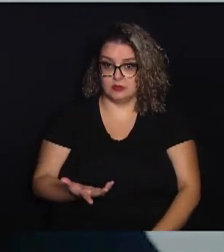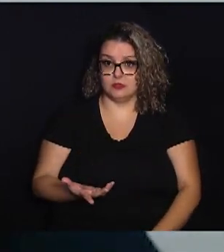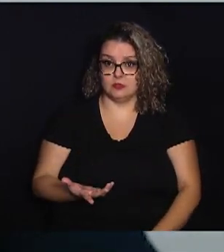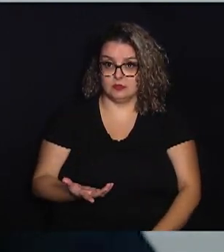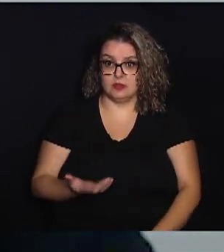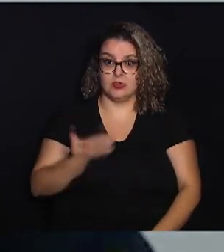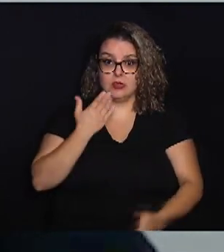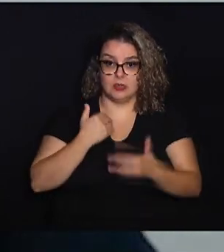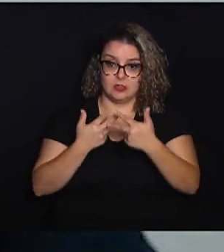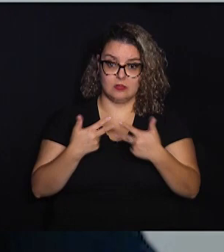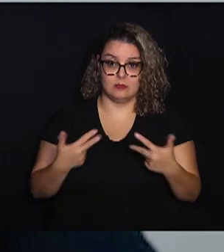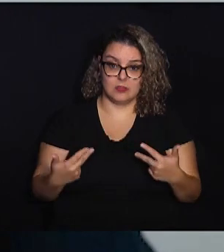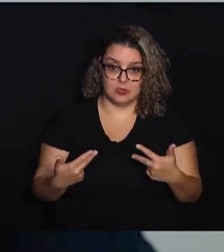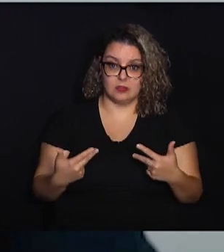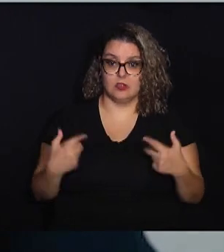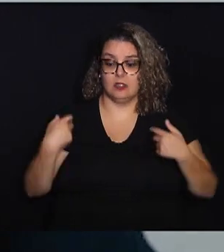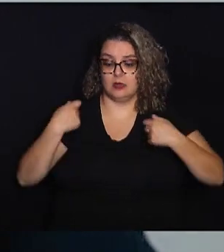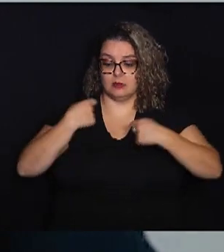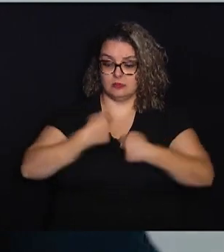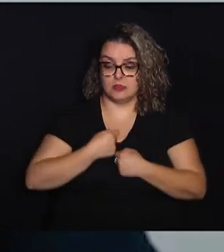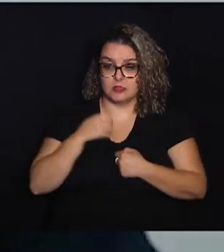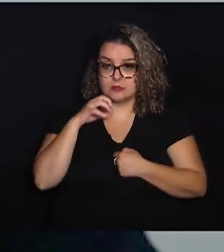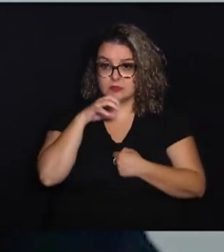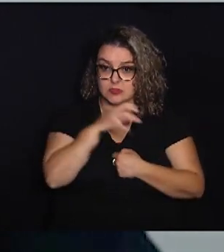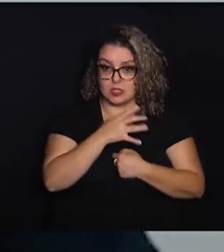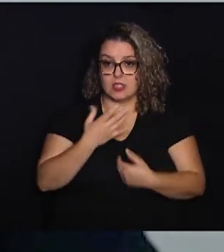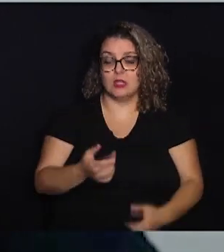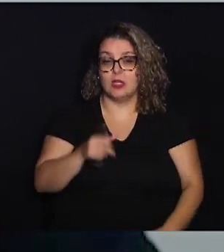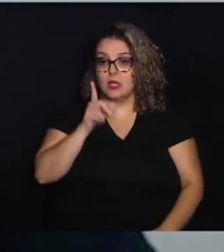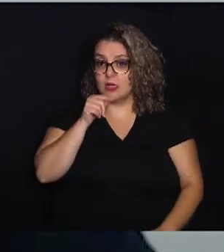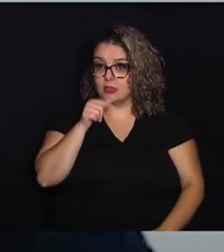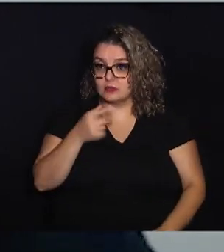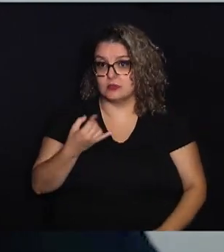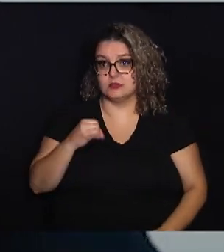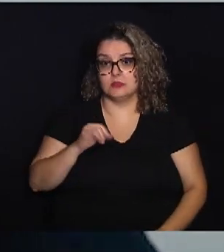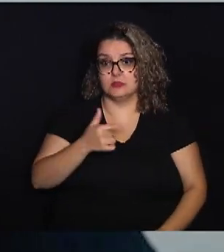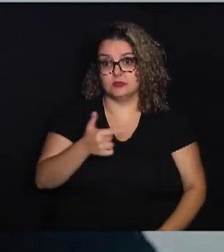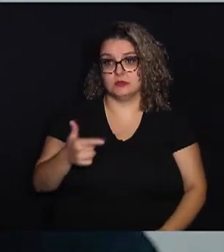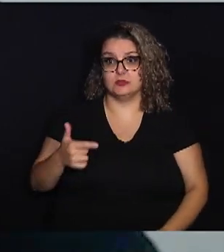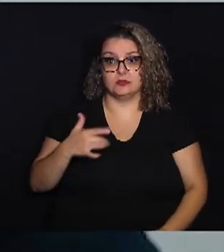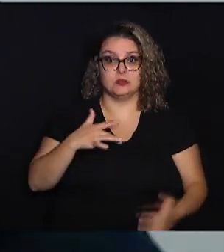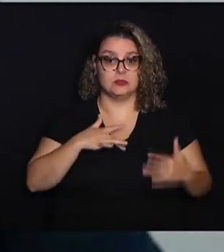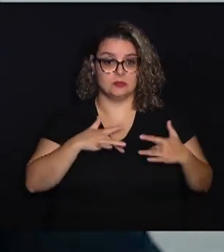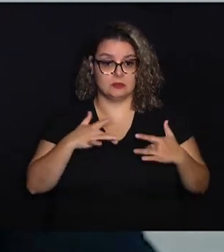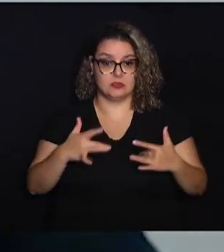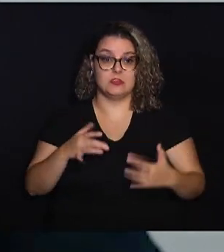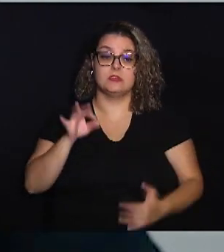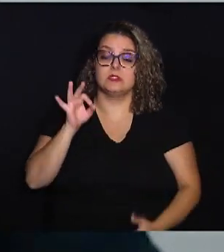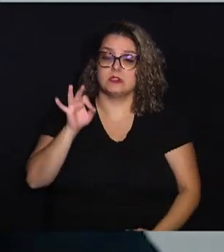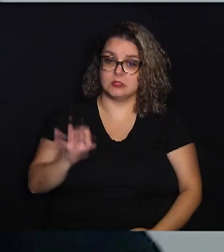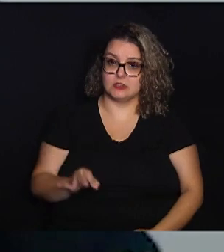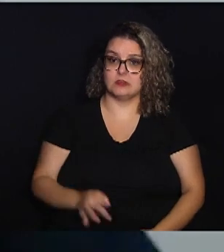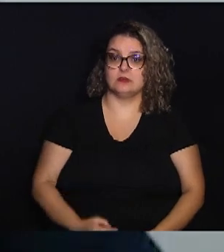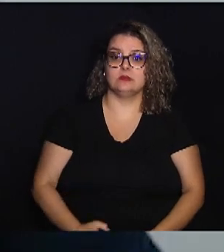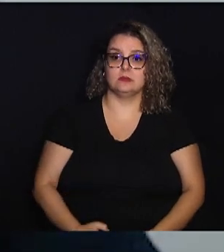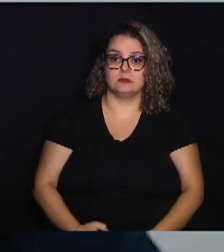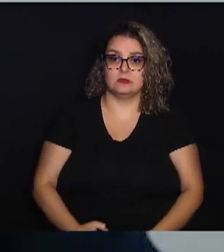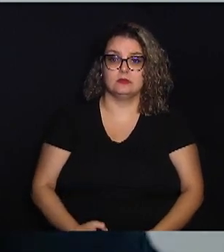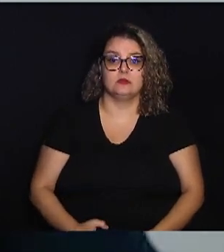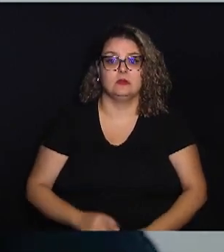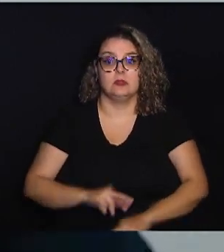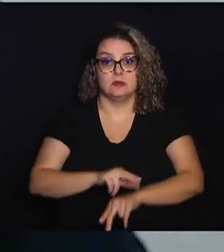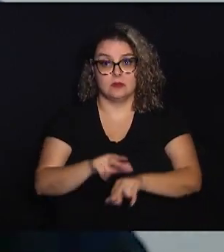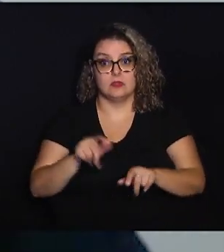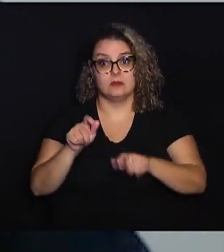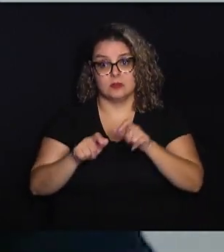mantimento, a agasalho, a água, né, e se não fossem essas doações, certamente, né, muitas pessoas iam estar